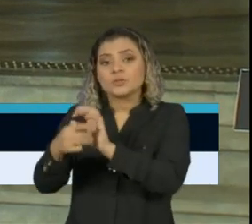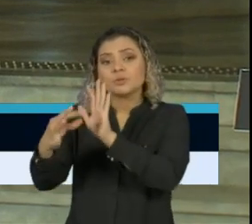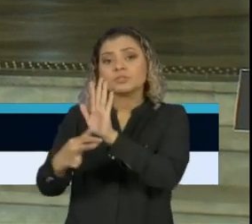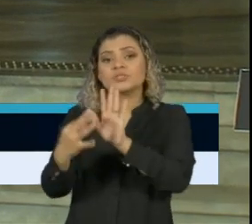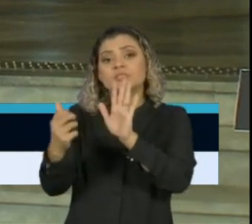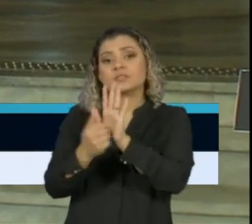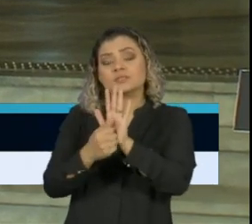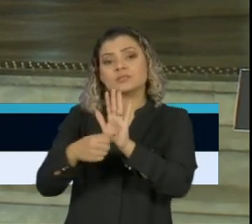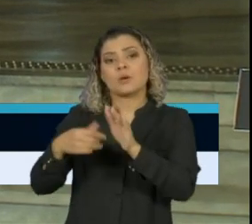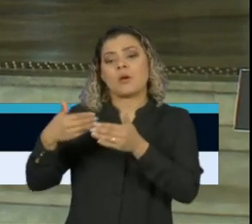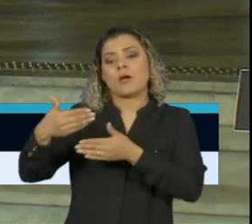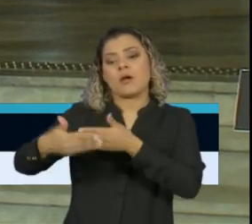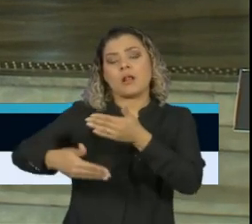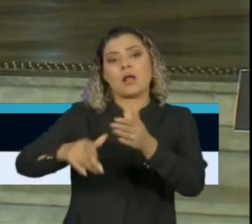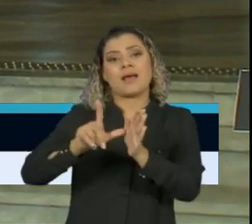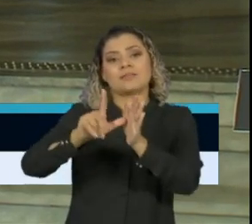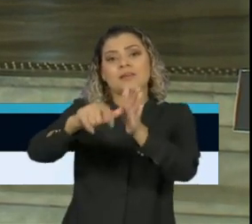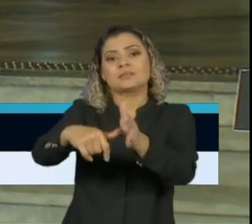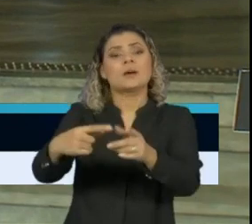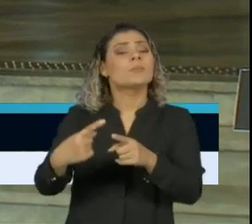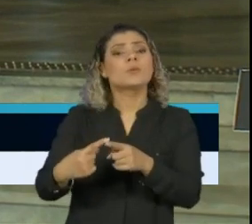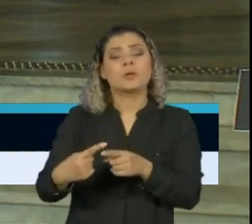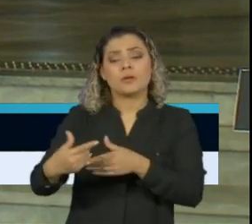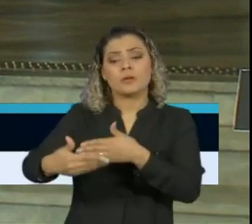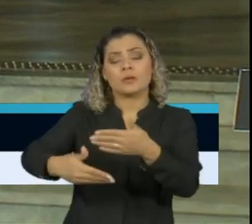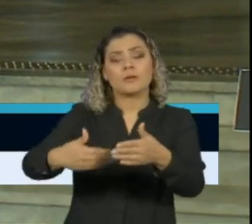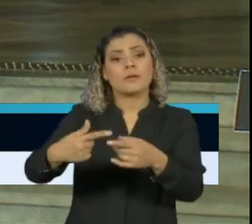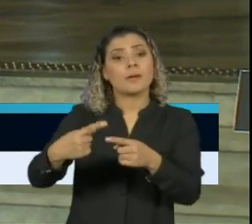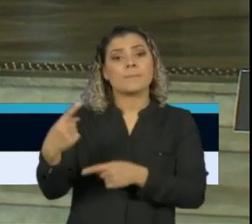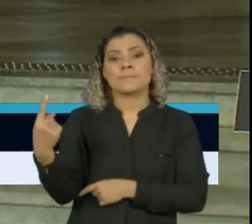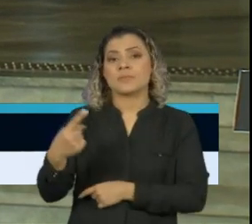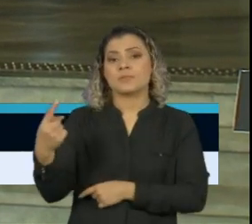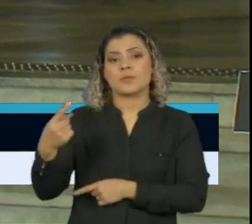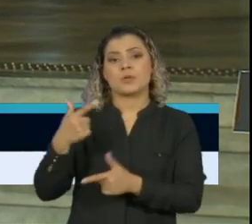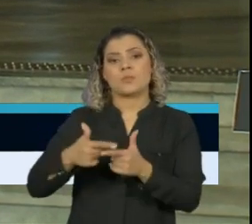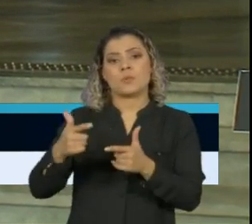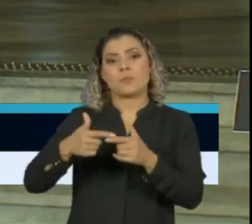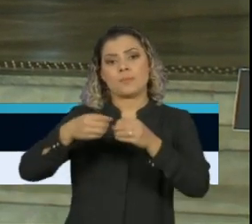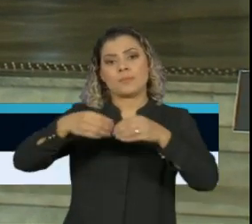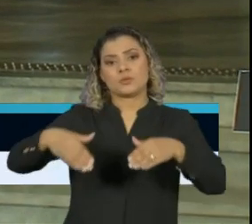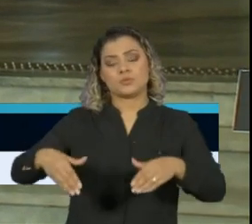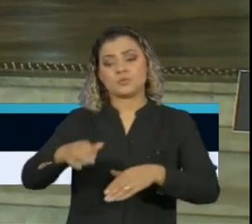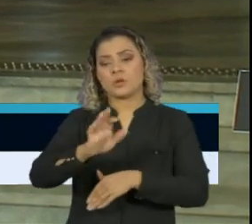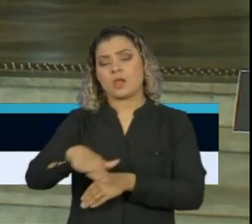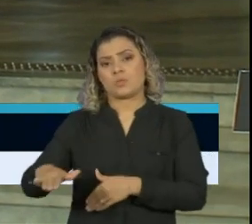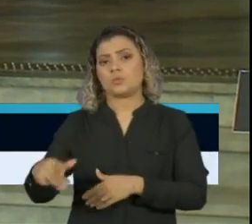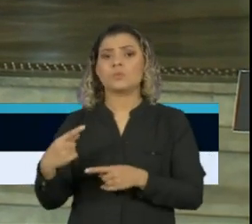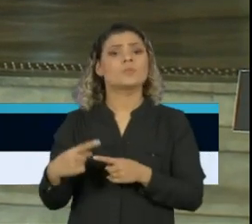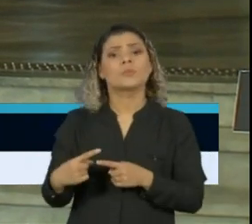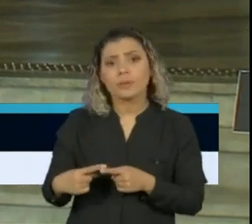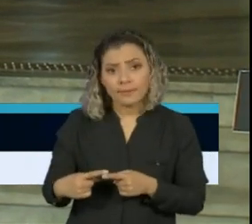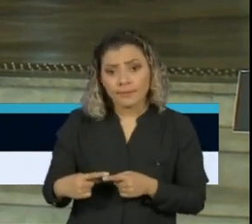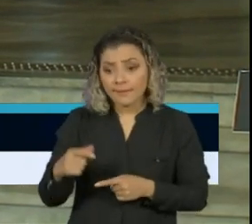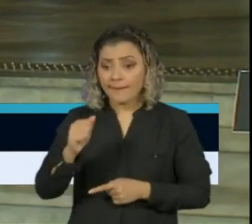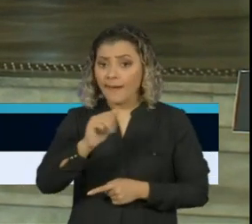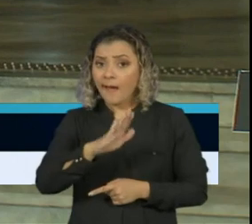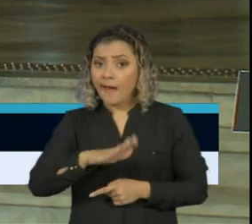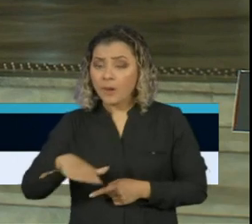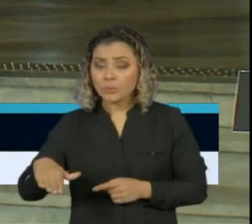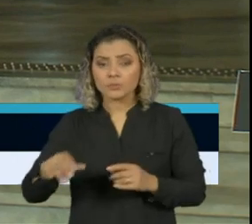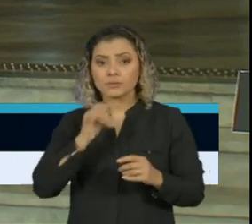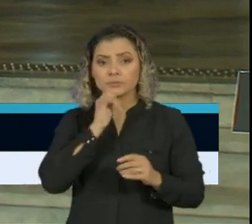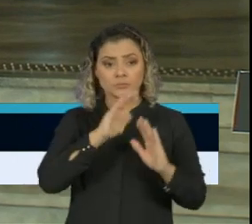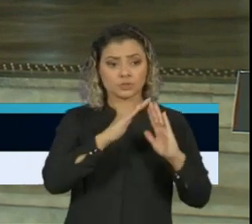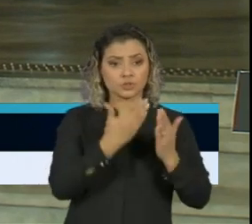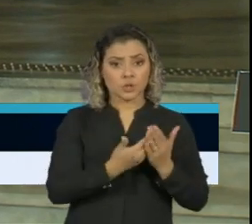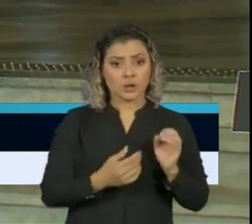inscrições serem mais tardias, porque este poderia ser o primeiro grande prejuízo aos nossos estudantes, porque a escola estadual